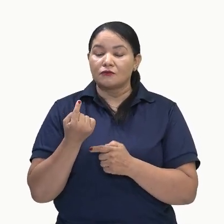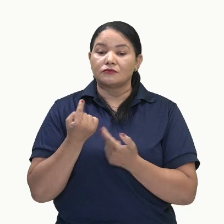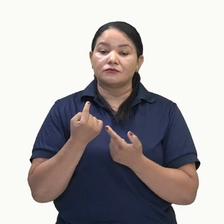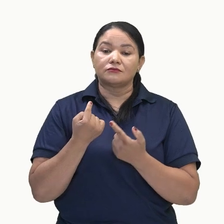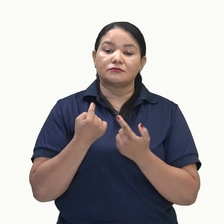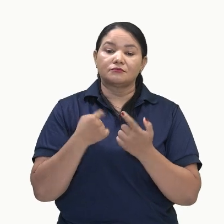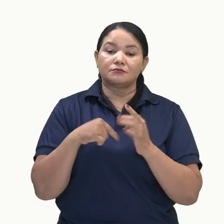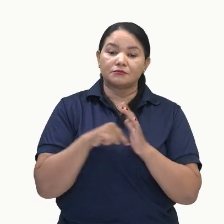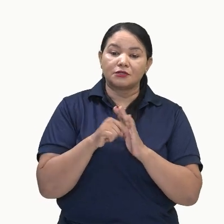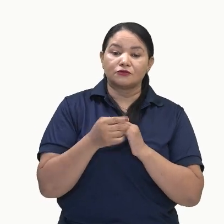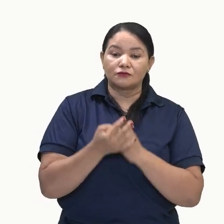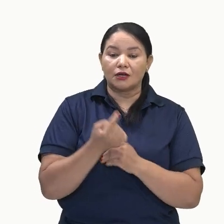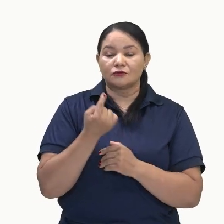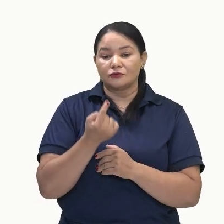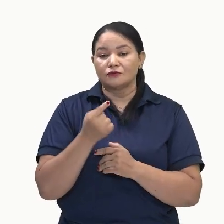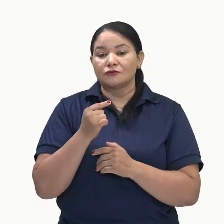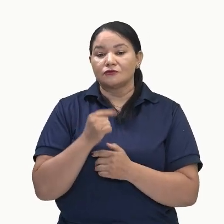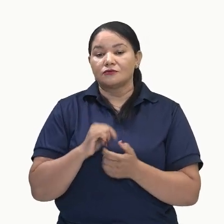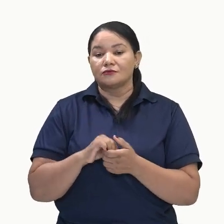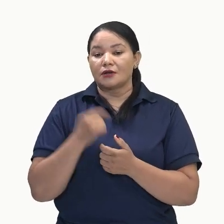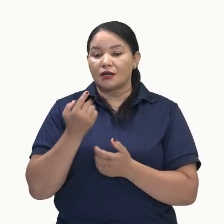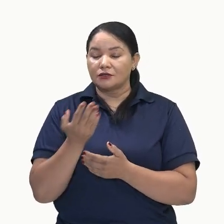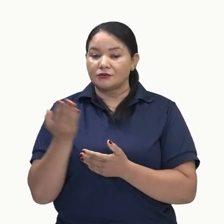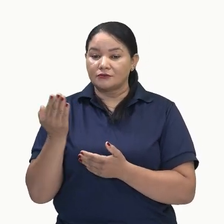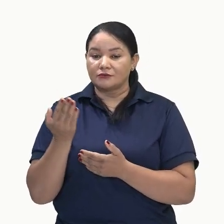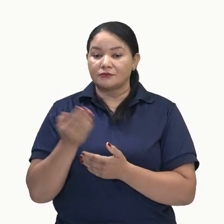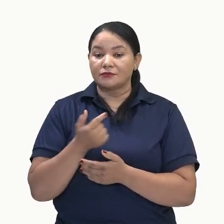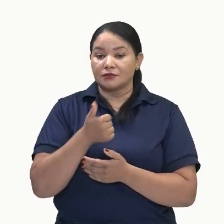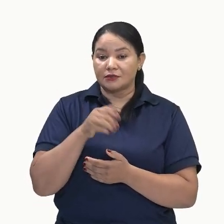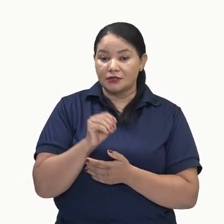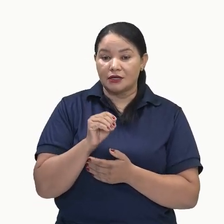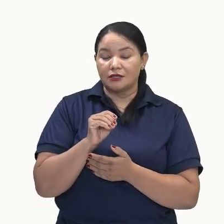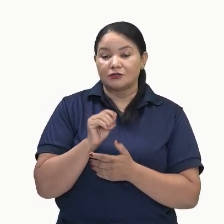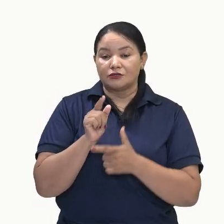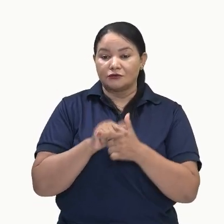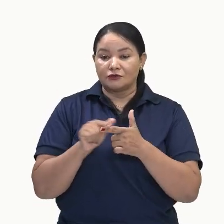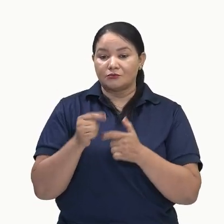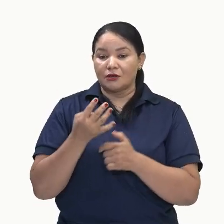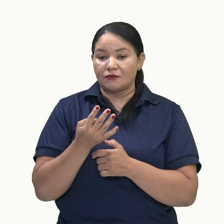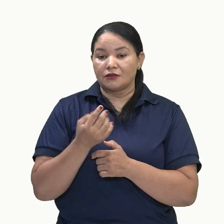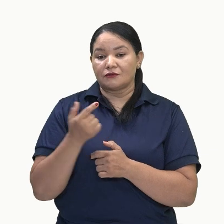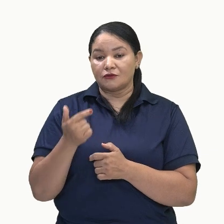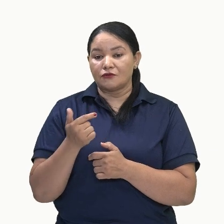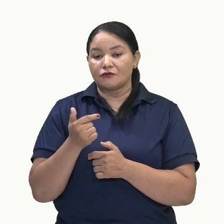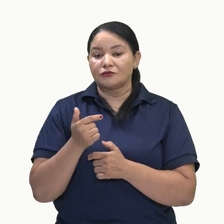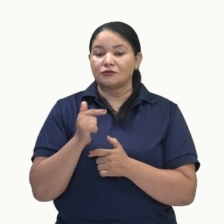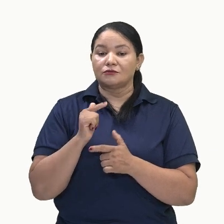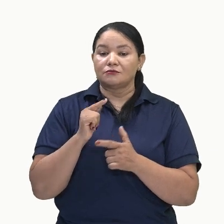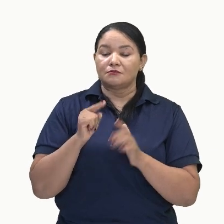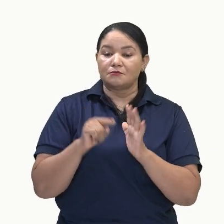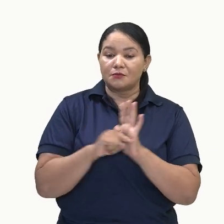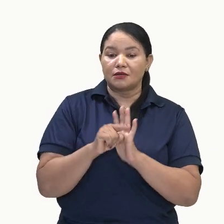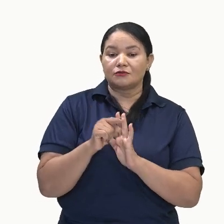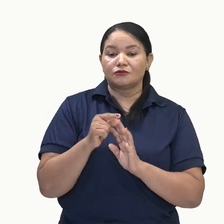menos 4, 1, baixa o zero, né? 10 dividido para 4 dá 2, 2 vezes 4 é 8.